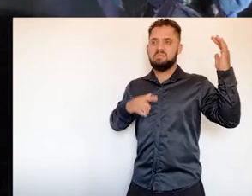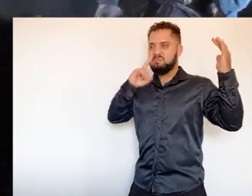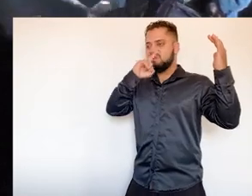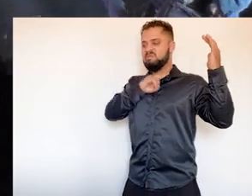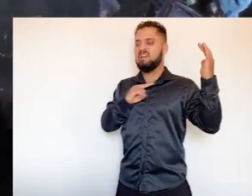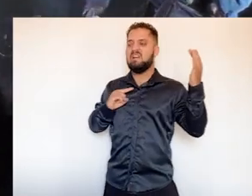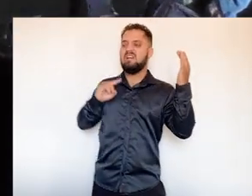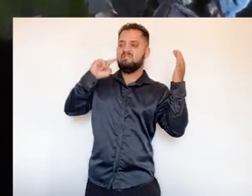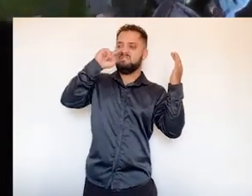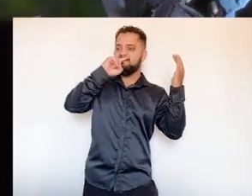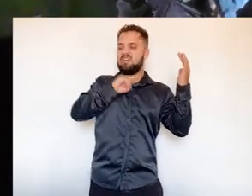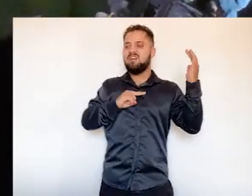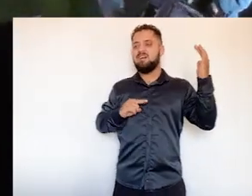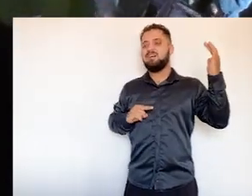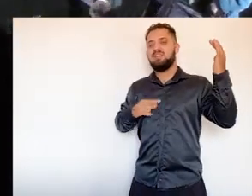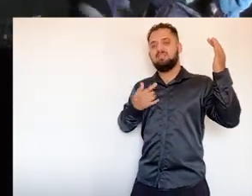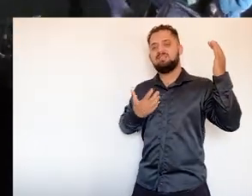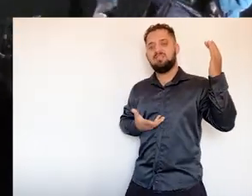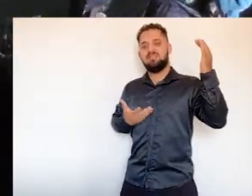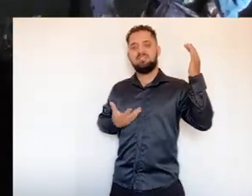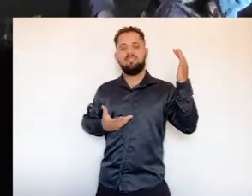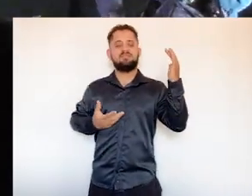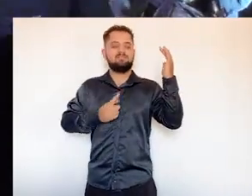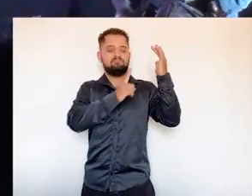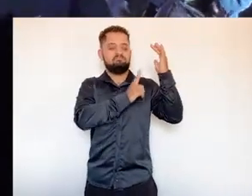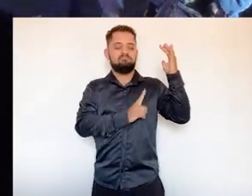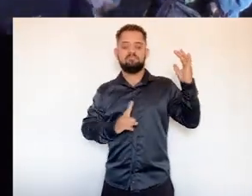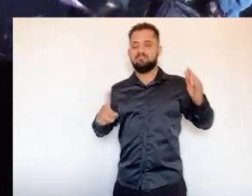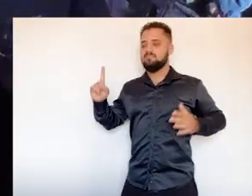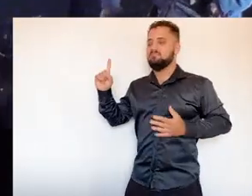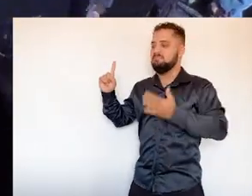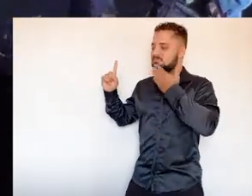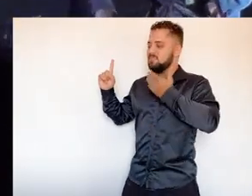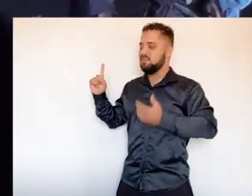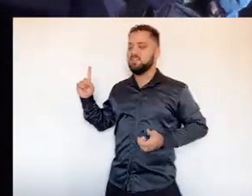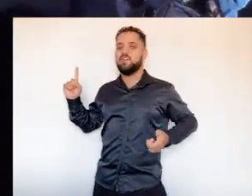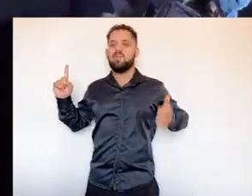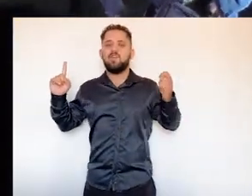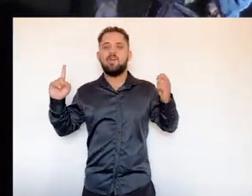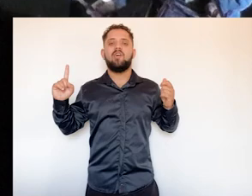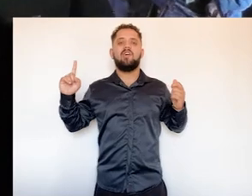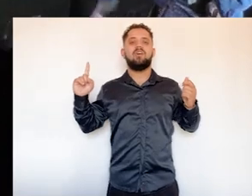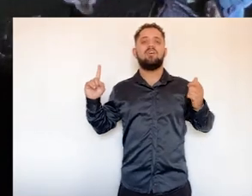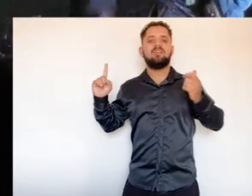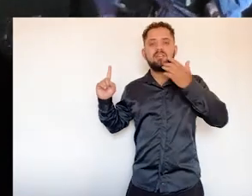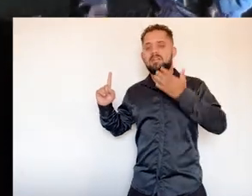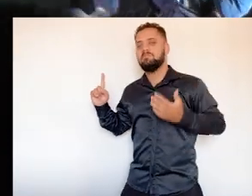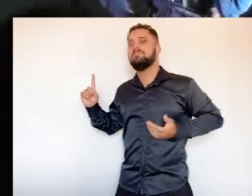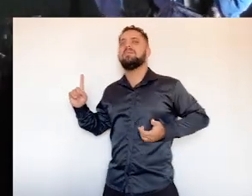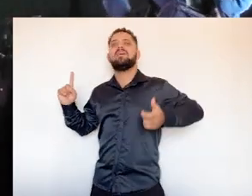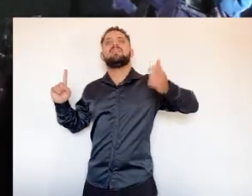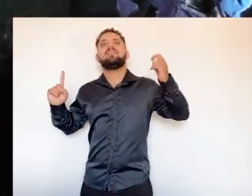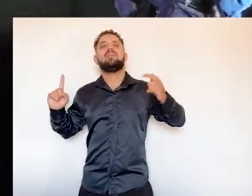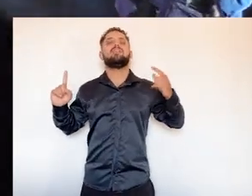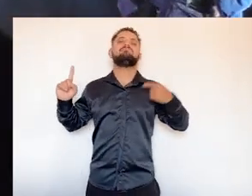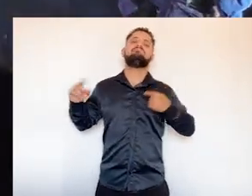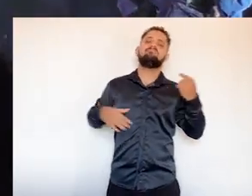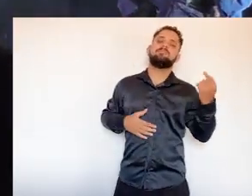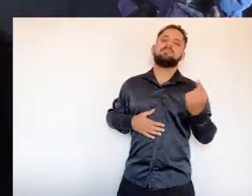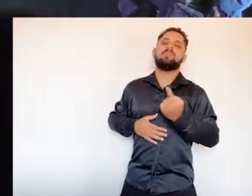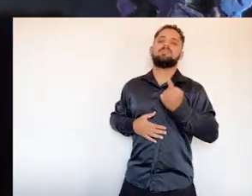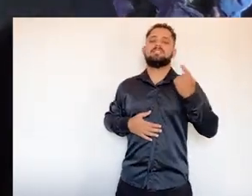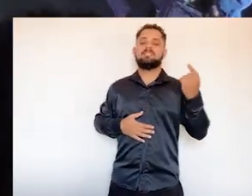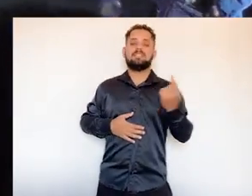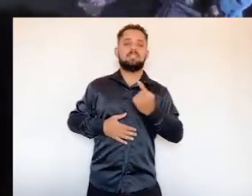Distância entre nós é bem melhor, mas a menor distância entre nós é bem melhor. A terra tremeu e quando ouviu meu